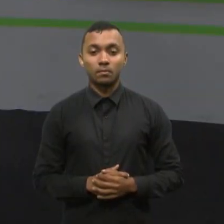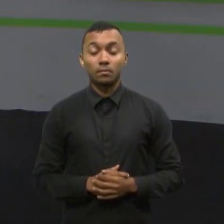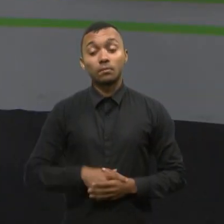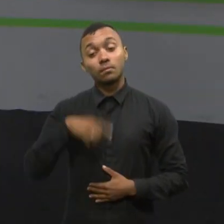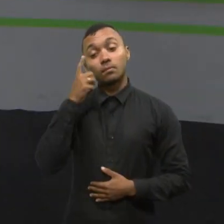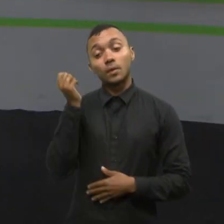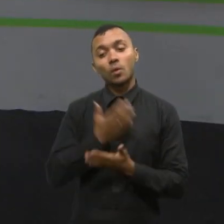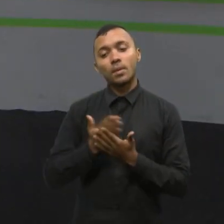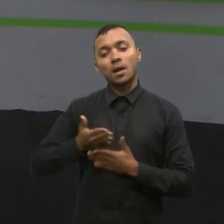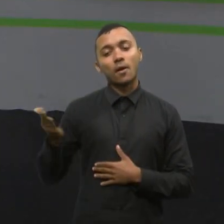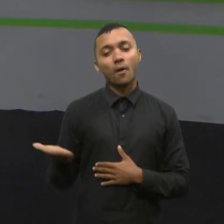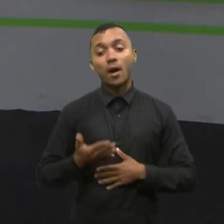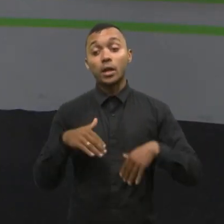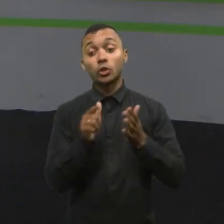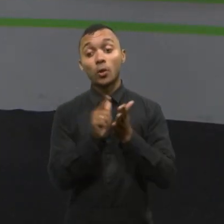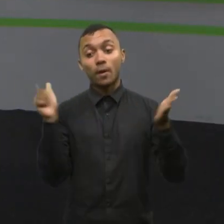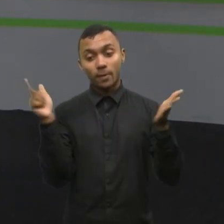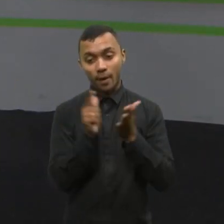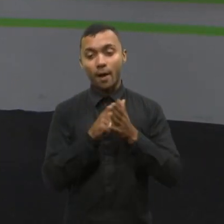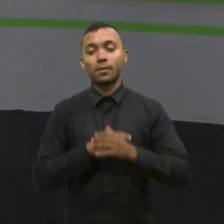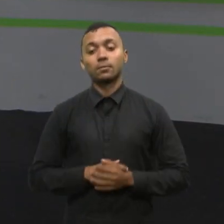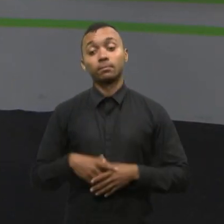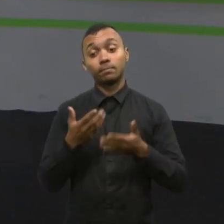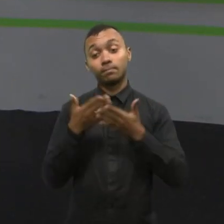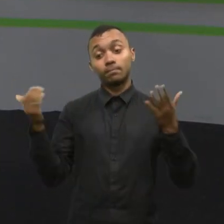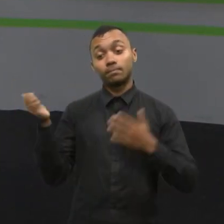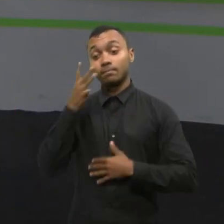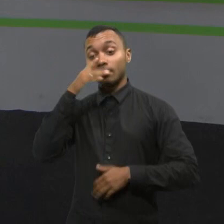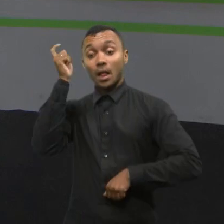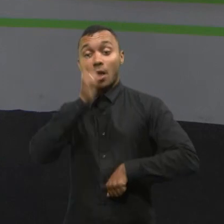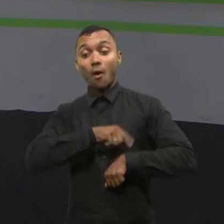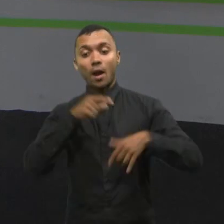Começa agora o Jornal Assembleia. Veja ainda ao